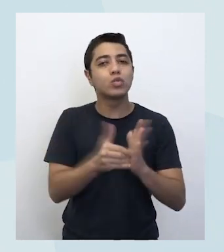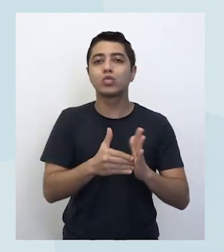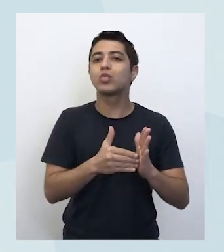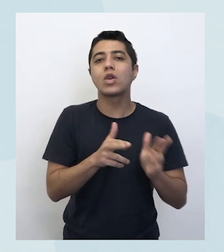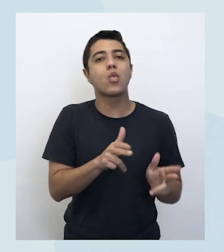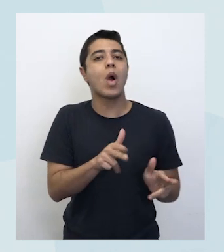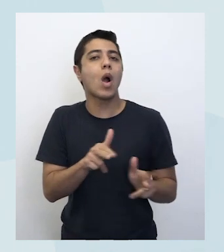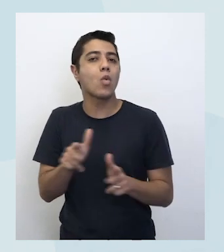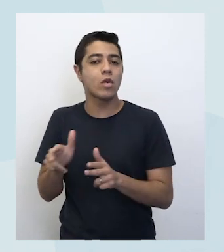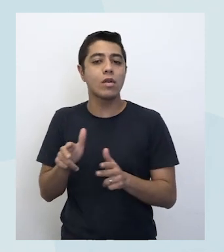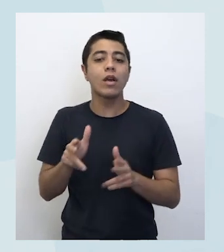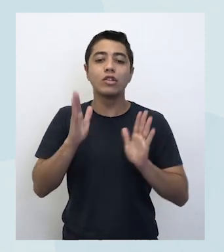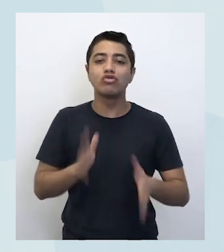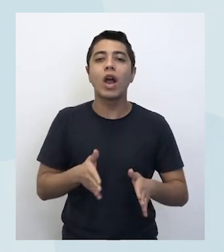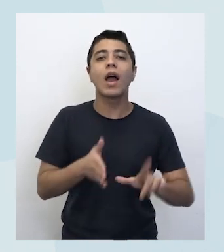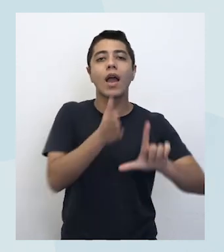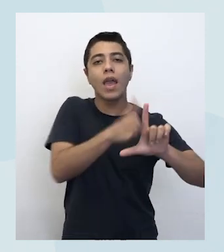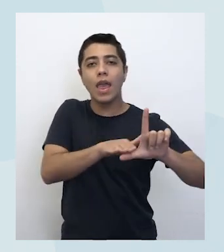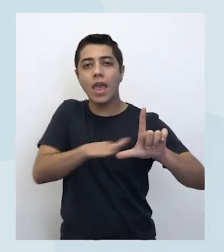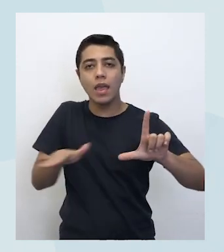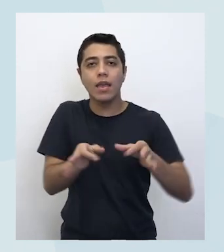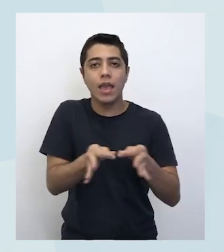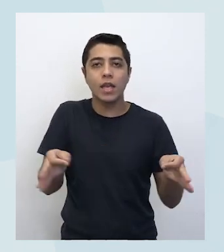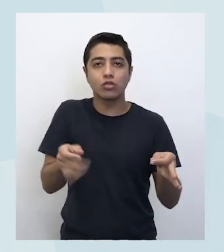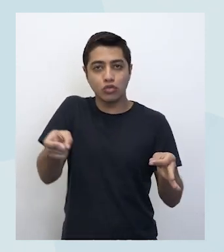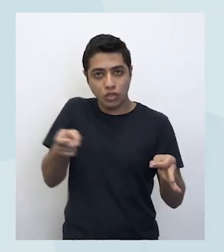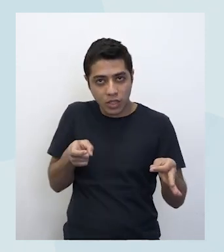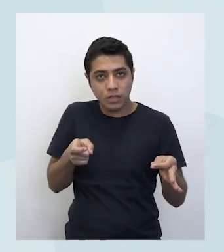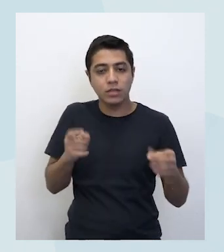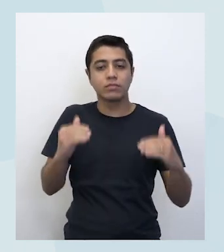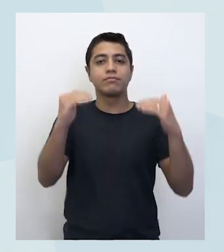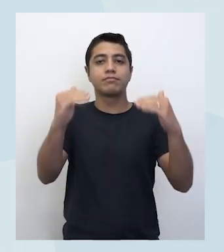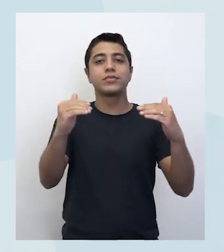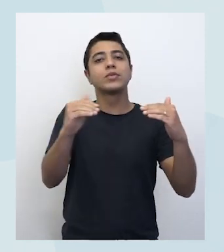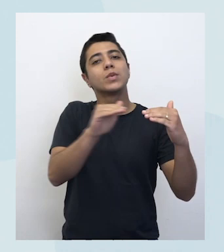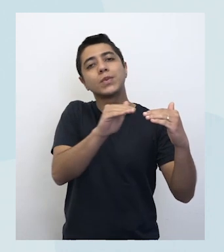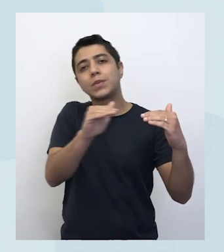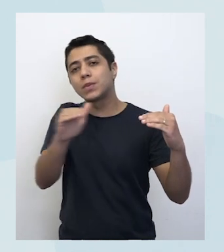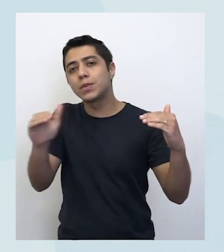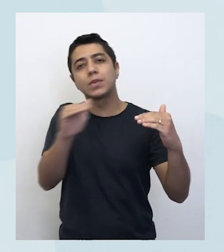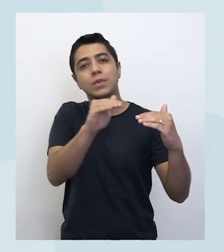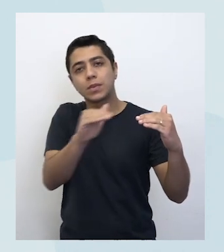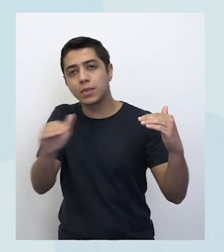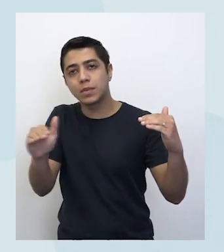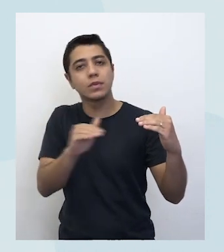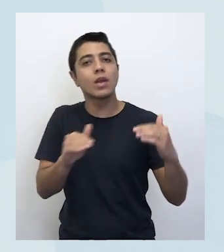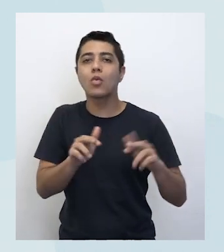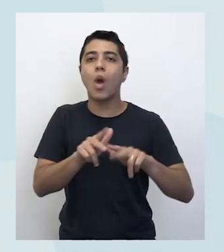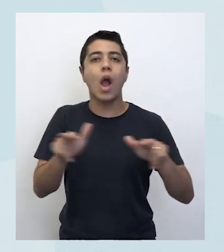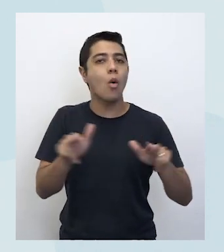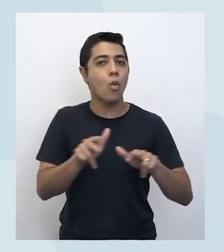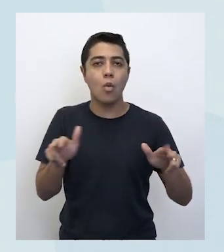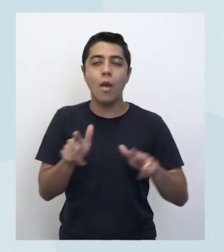quê? Eu não estou produzindo mais nada ou consumindo mais nada. Então, eu atingi meu equilíbrio. Então, se vocês olharem na